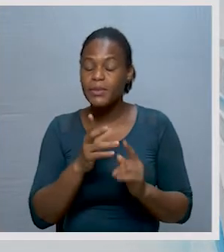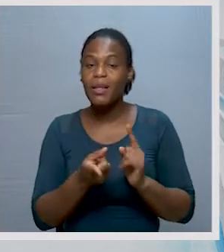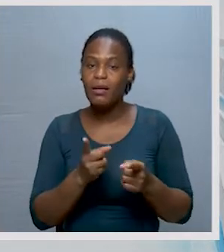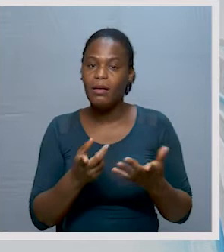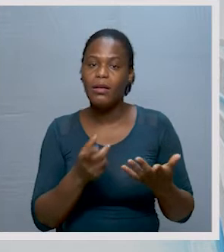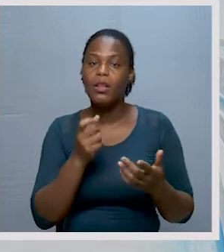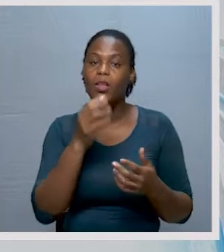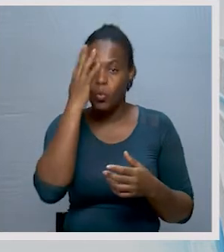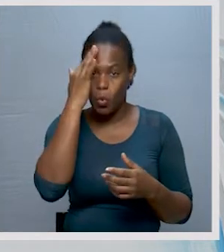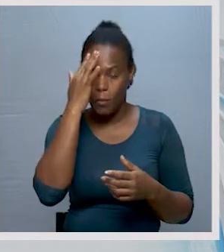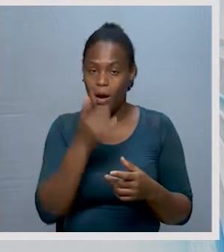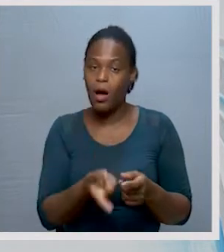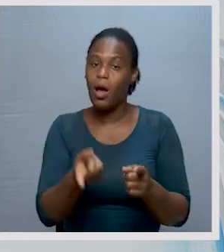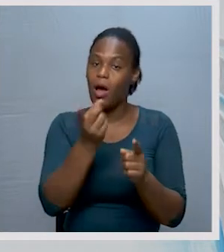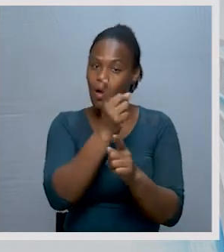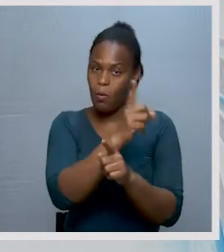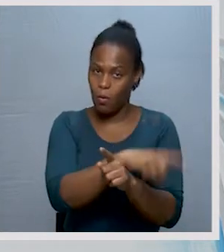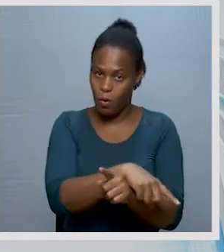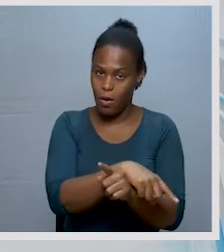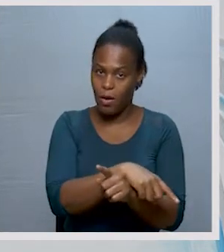que podemos trocar a ordem dos